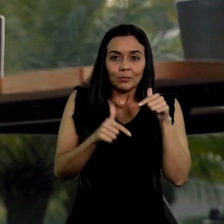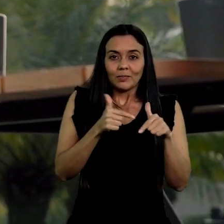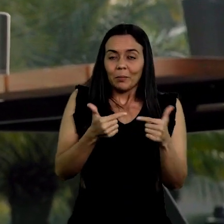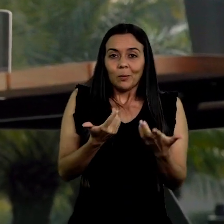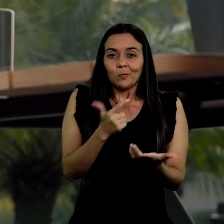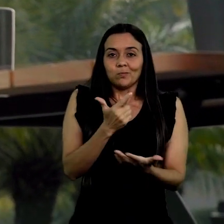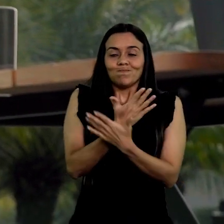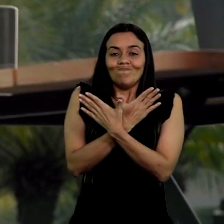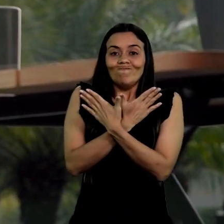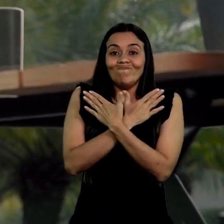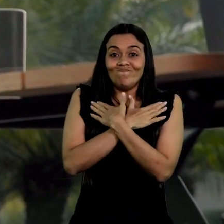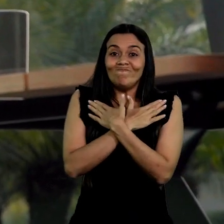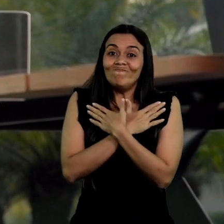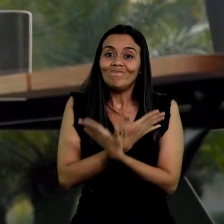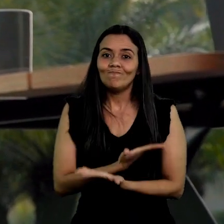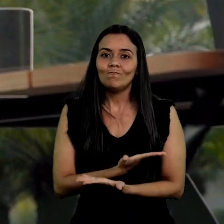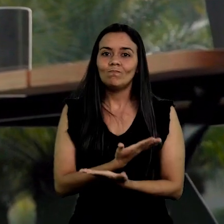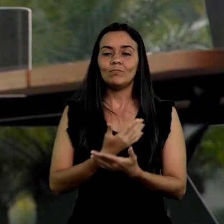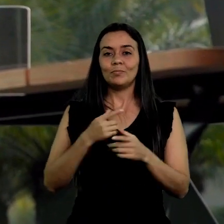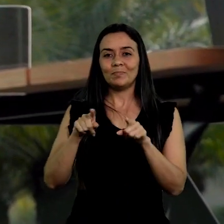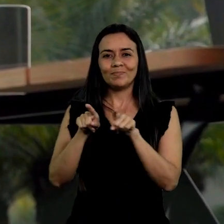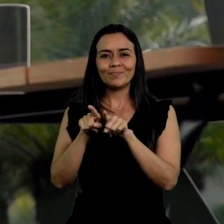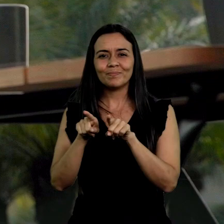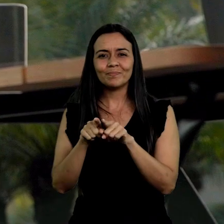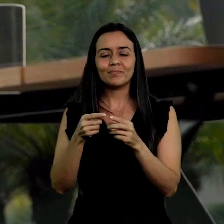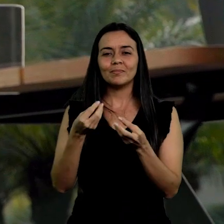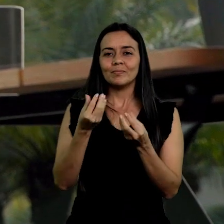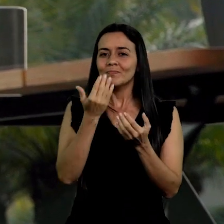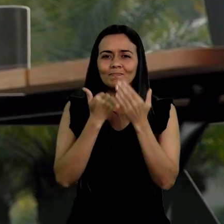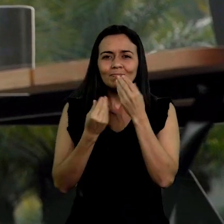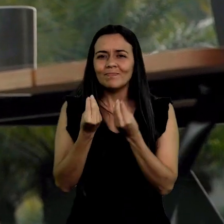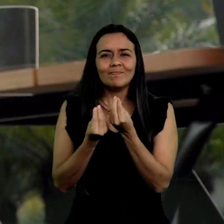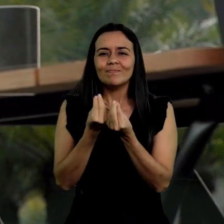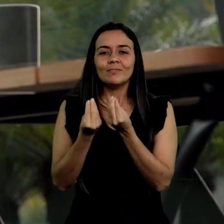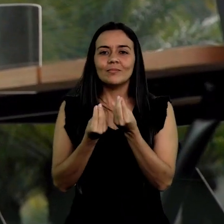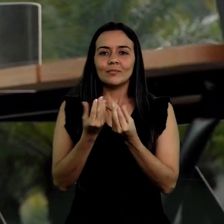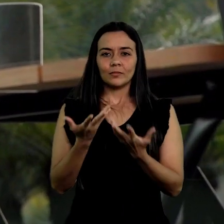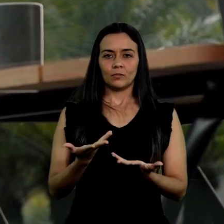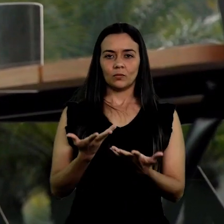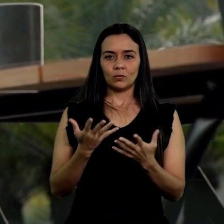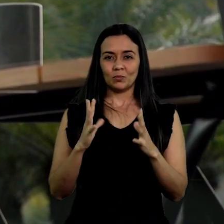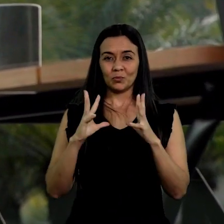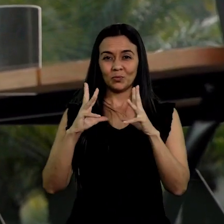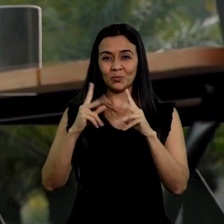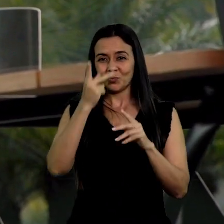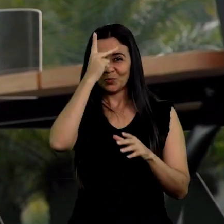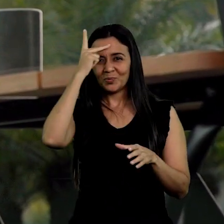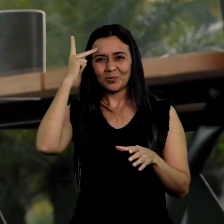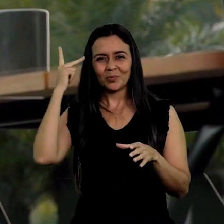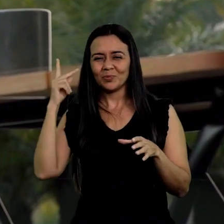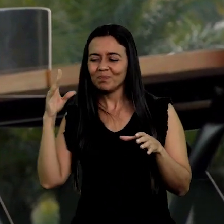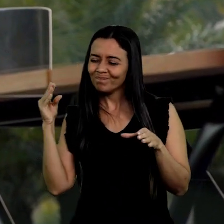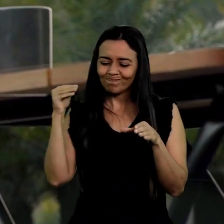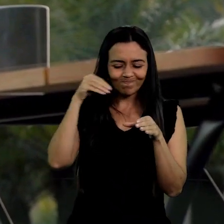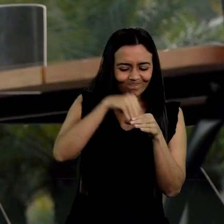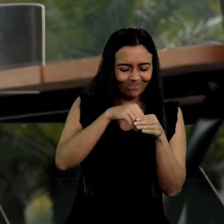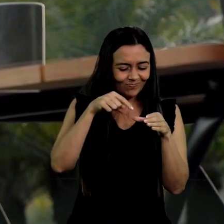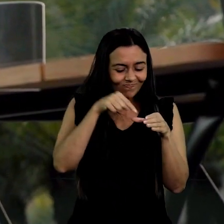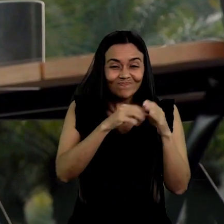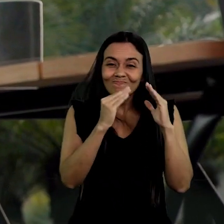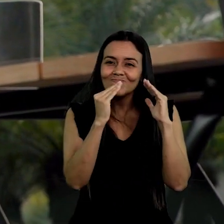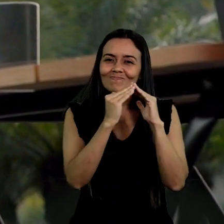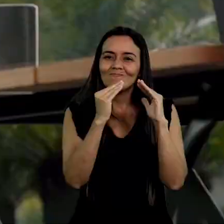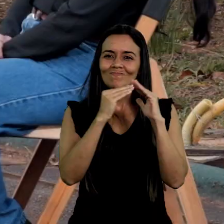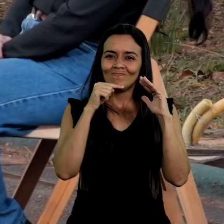emprego, né, das atividades que tinham. Então, se a gente pensar, né, aquela energia libidinal que tinha para fora, ela veio